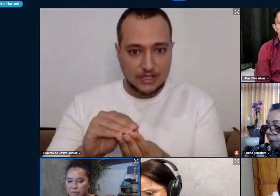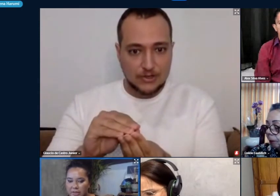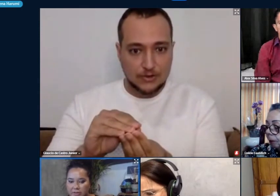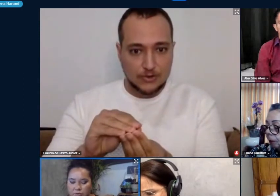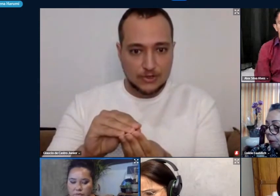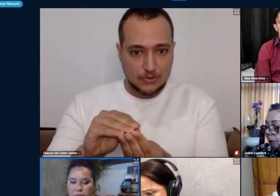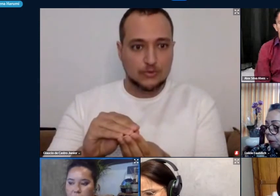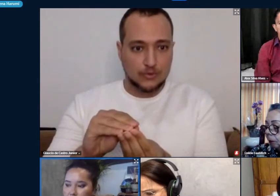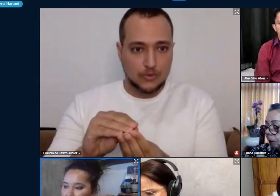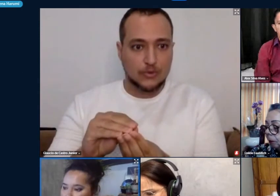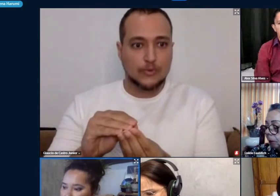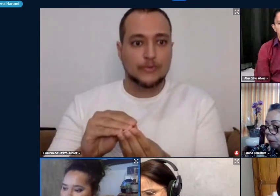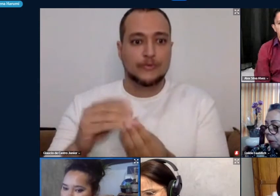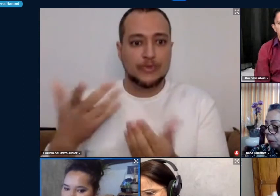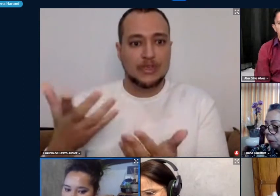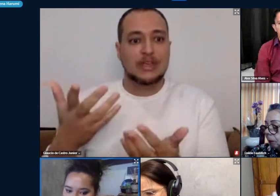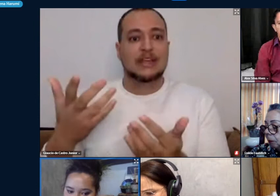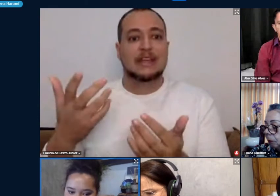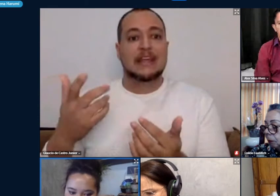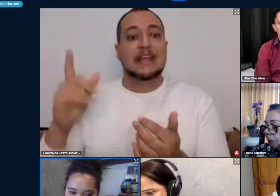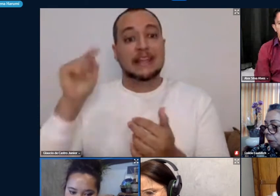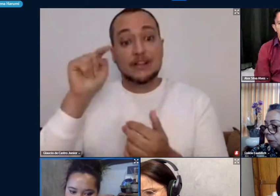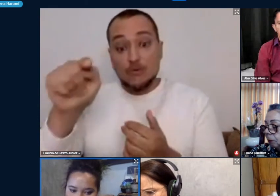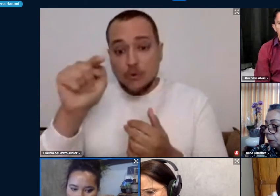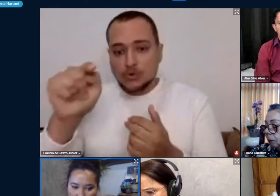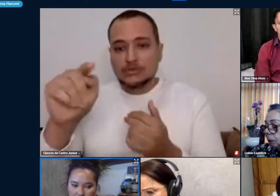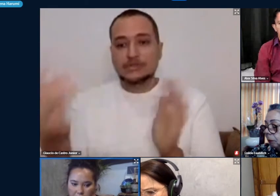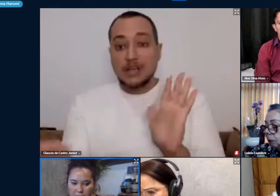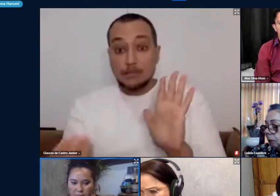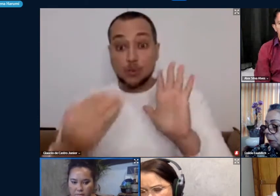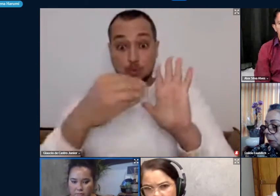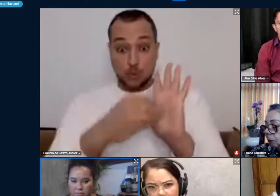Já no seu resumo.